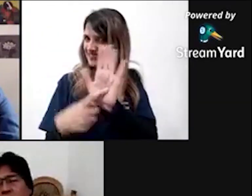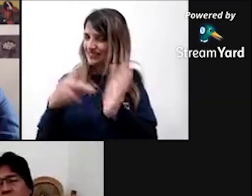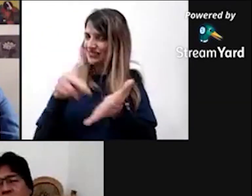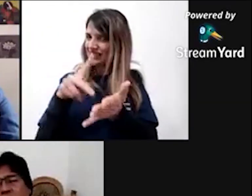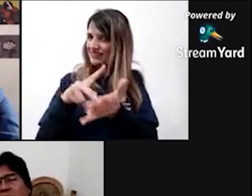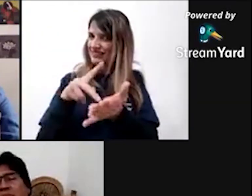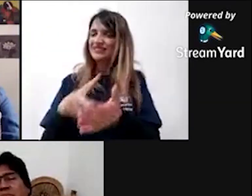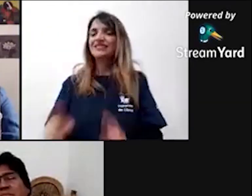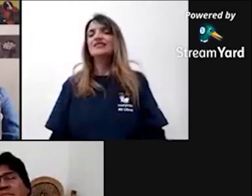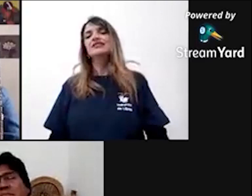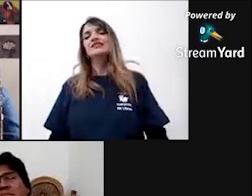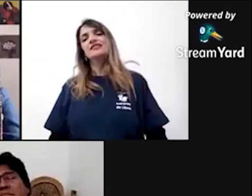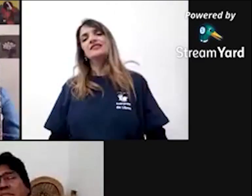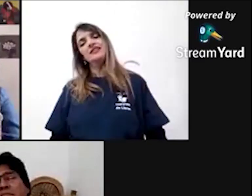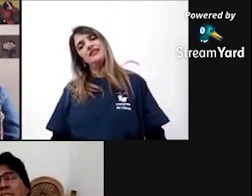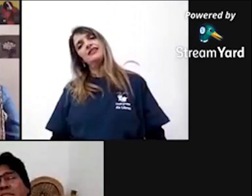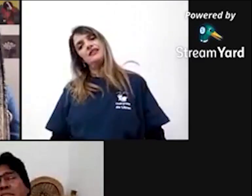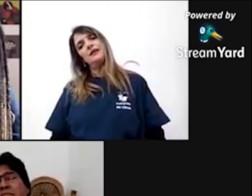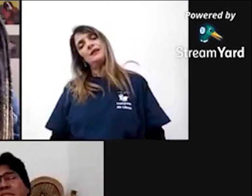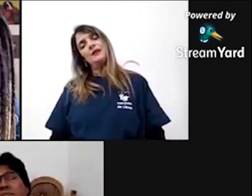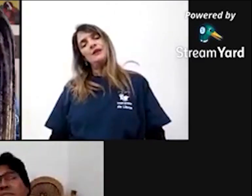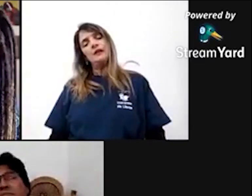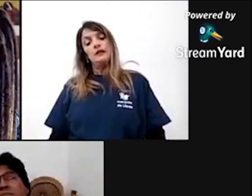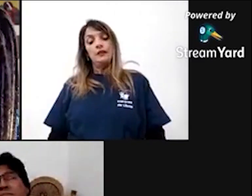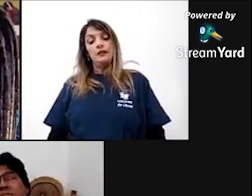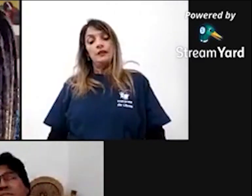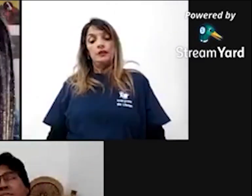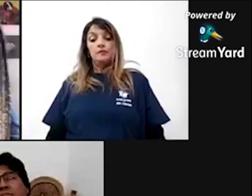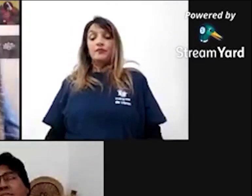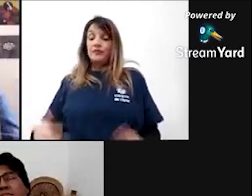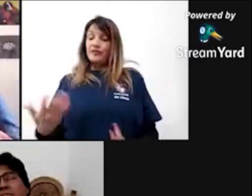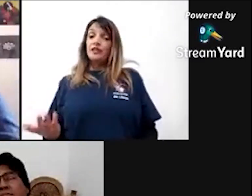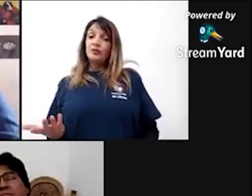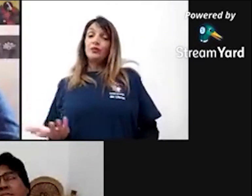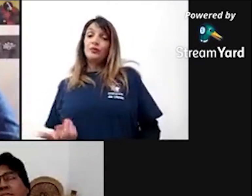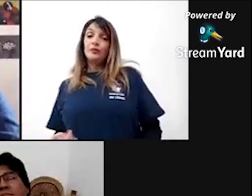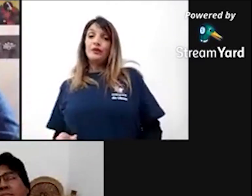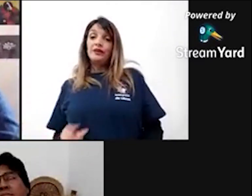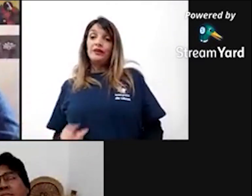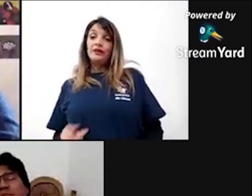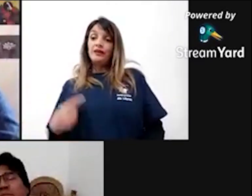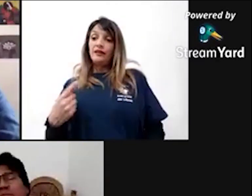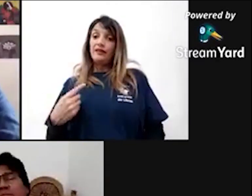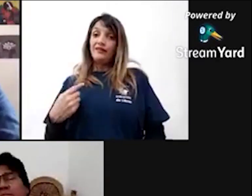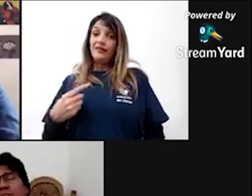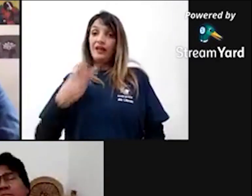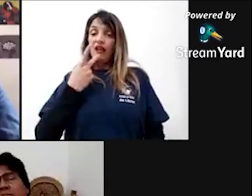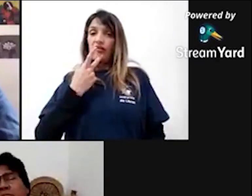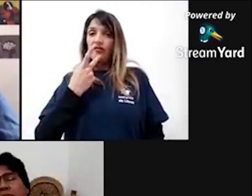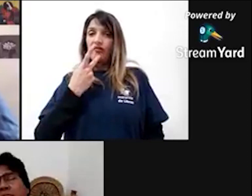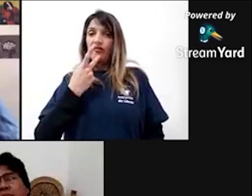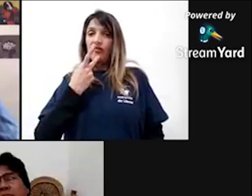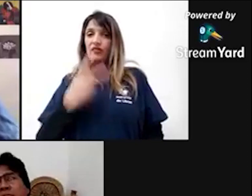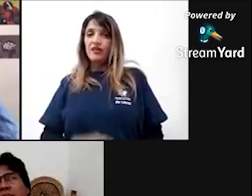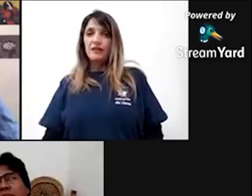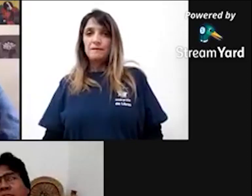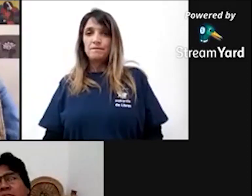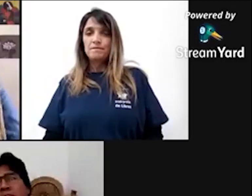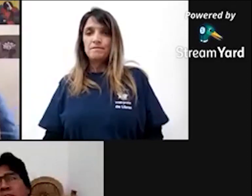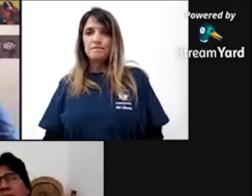eu com um único tiro matava 10. Né? E quando a gente fala esse tipo de coisa, quando a